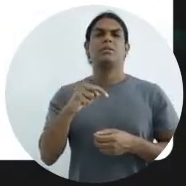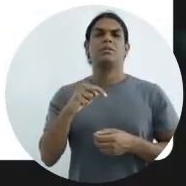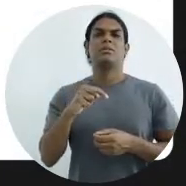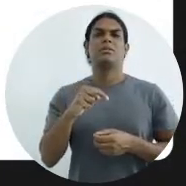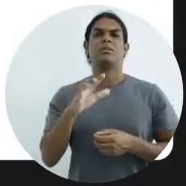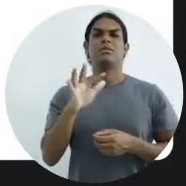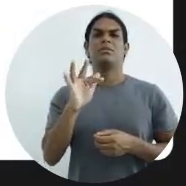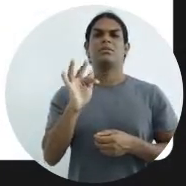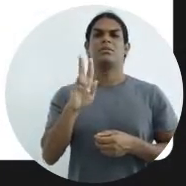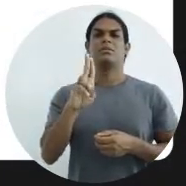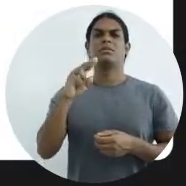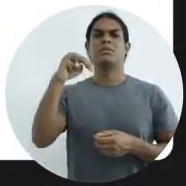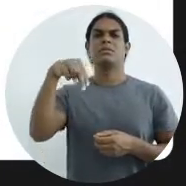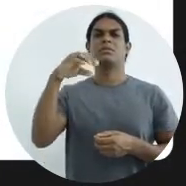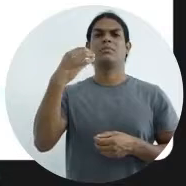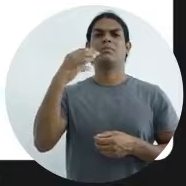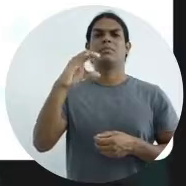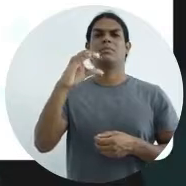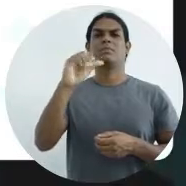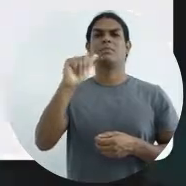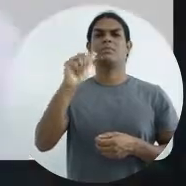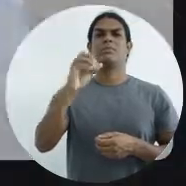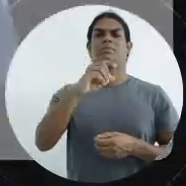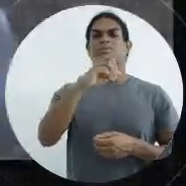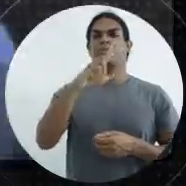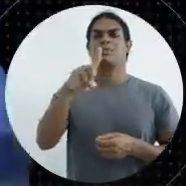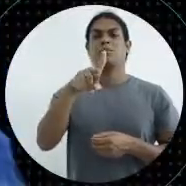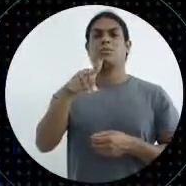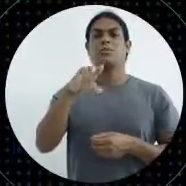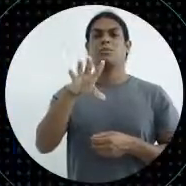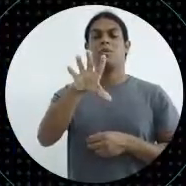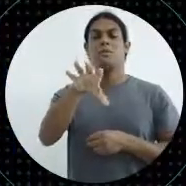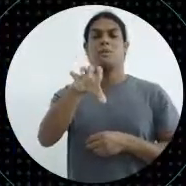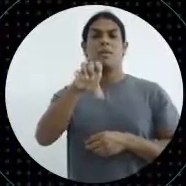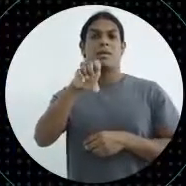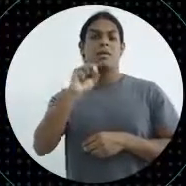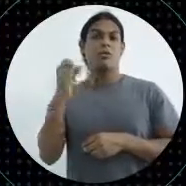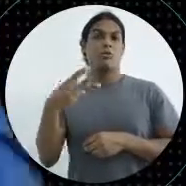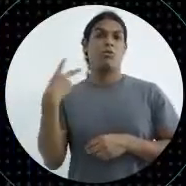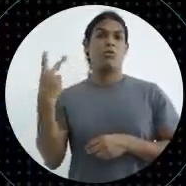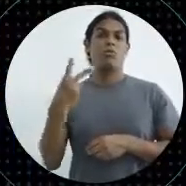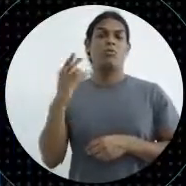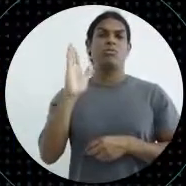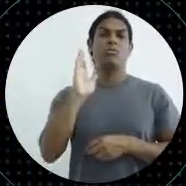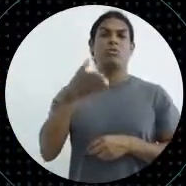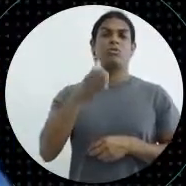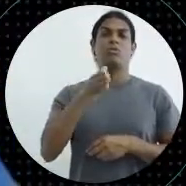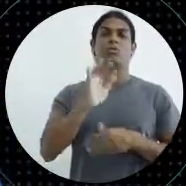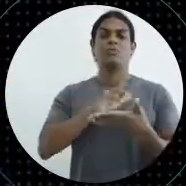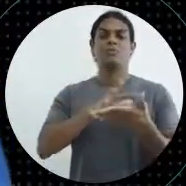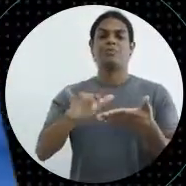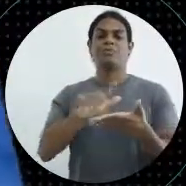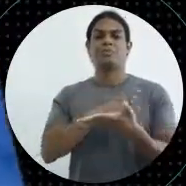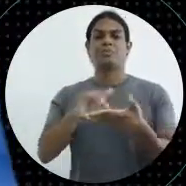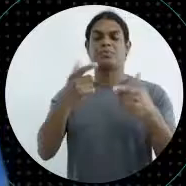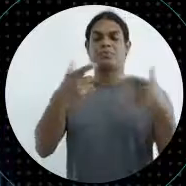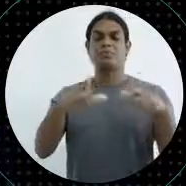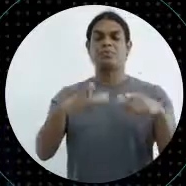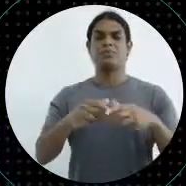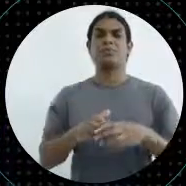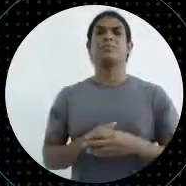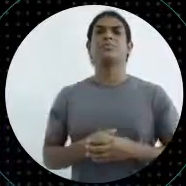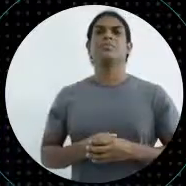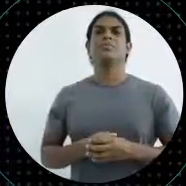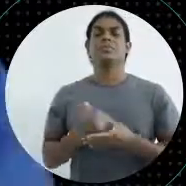Essa função val, ela vai pegar o valor que está digitado num campo, que o usuário digitou naquele campo,